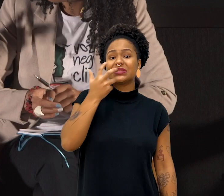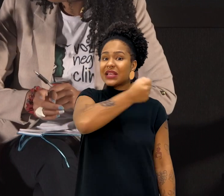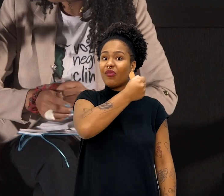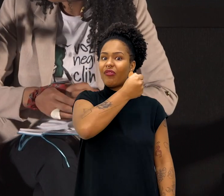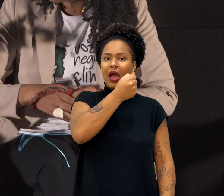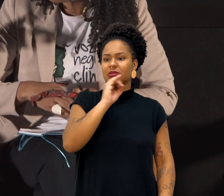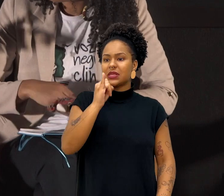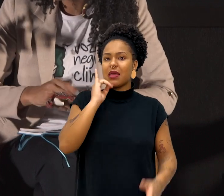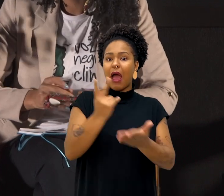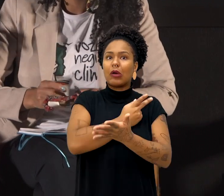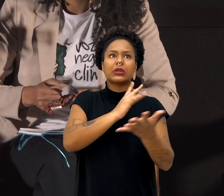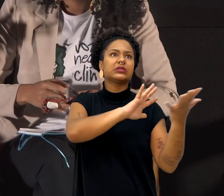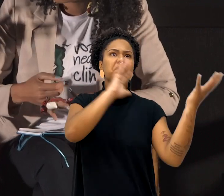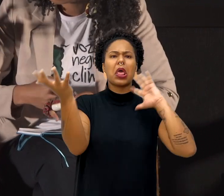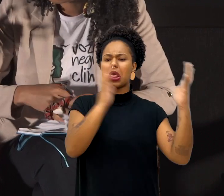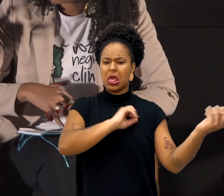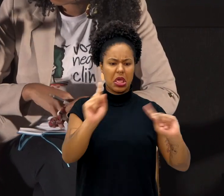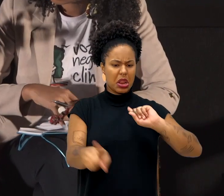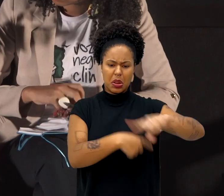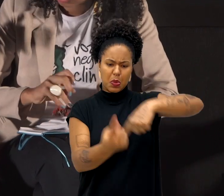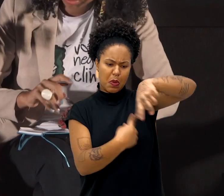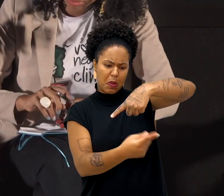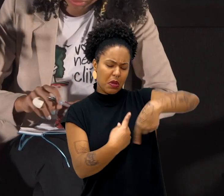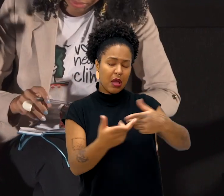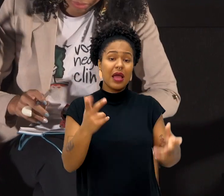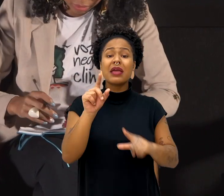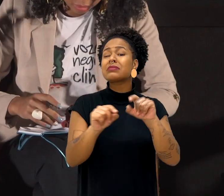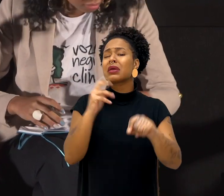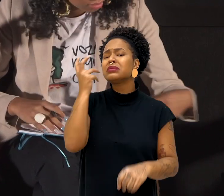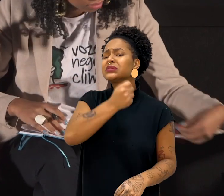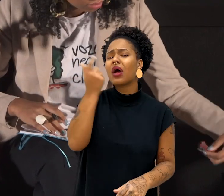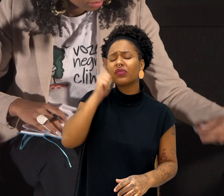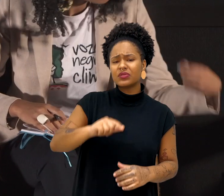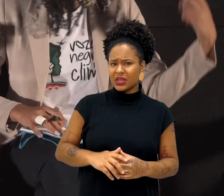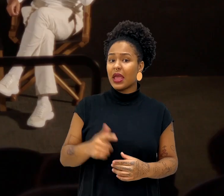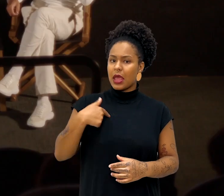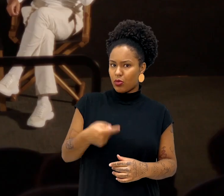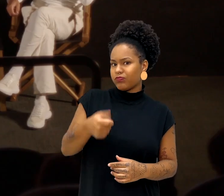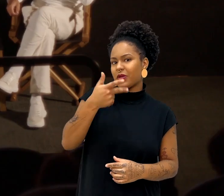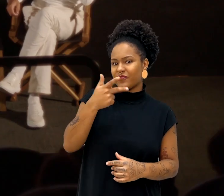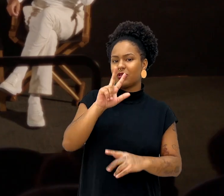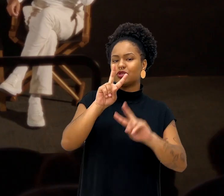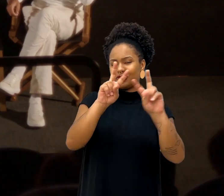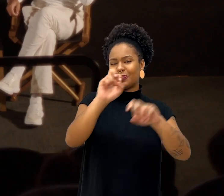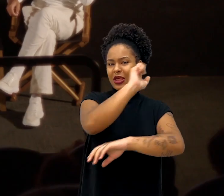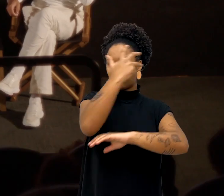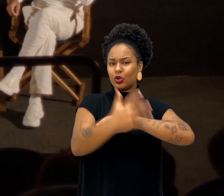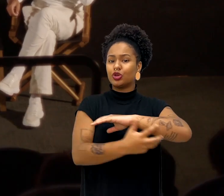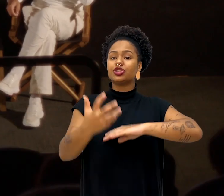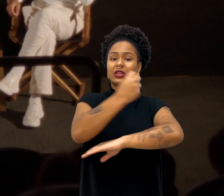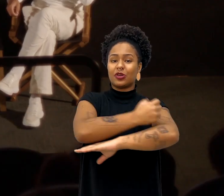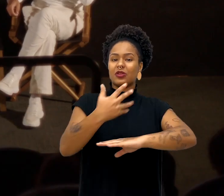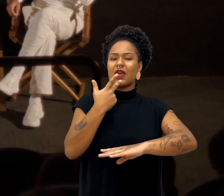o quê? Quem é que pode se salvar diante de um dilúvio ou diante de uma tragédia? Inclusive, eu indico muito